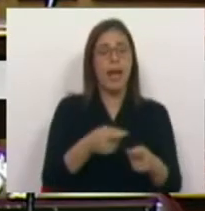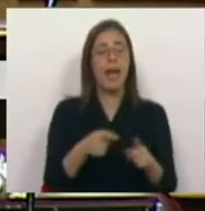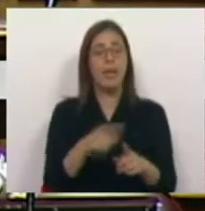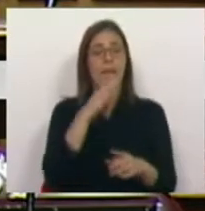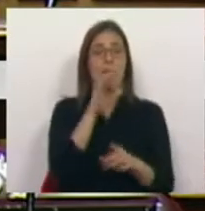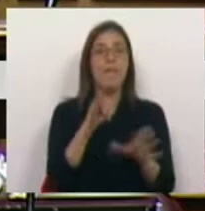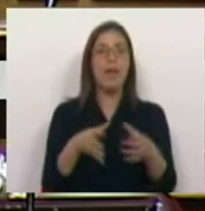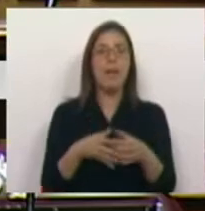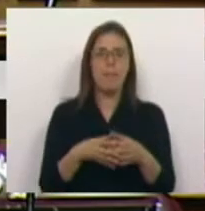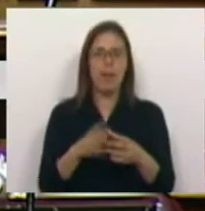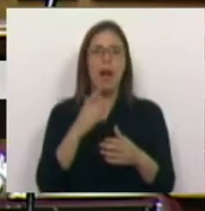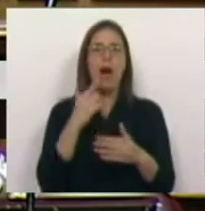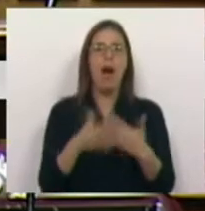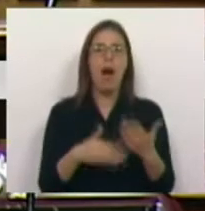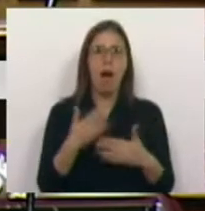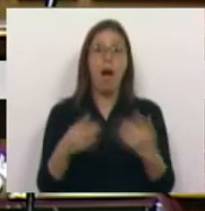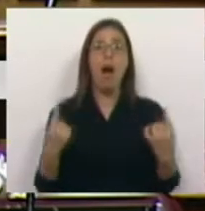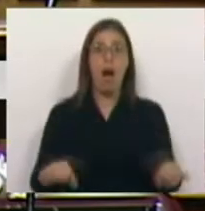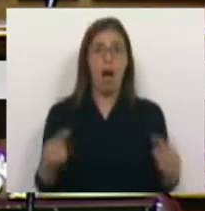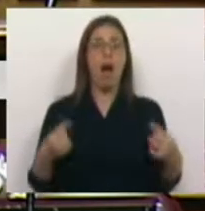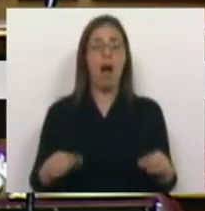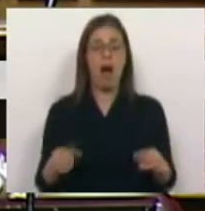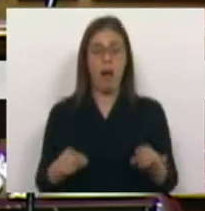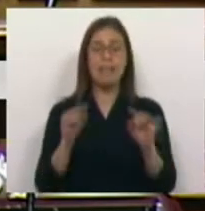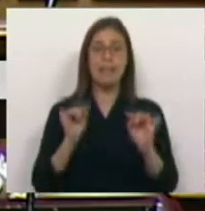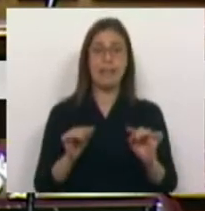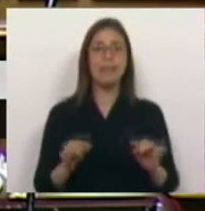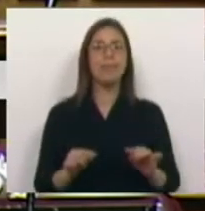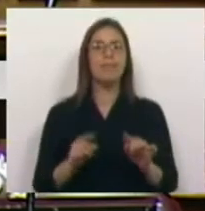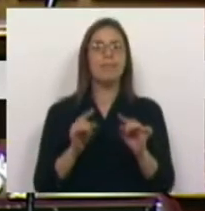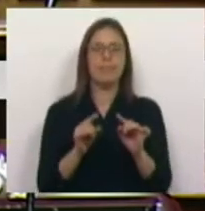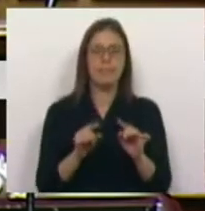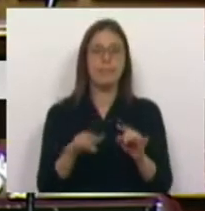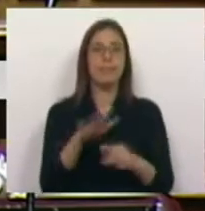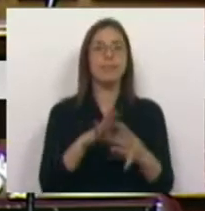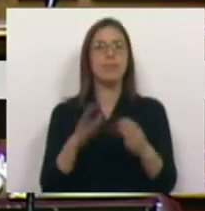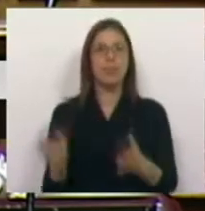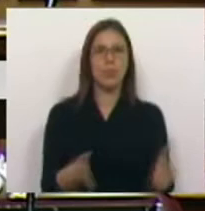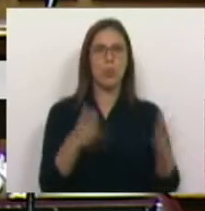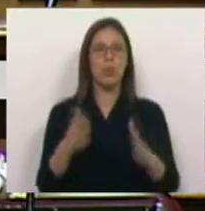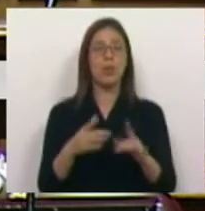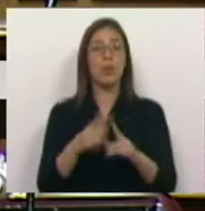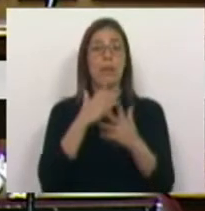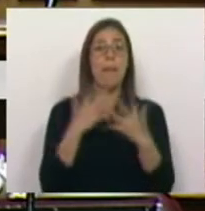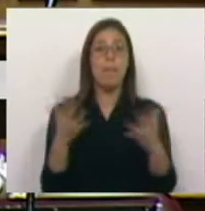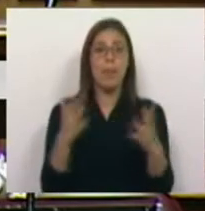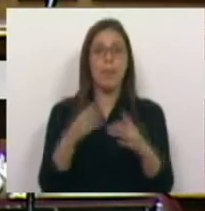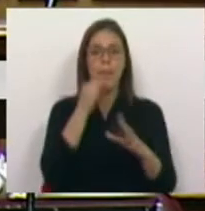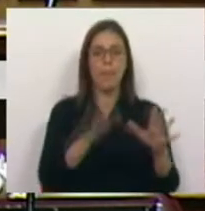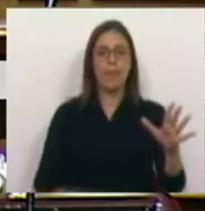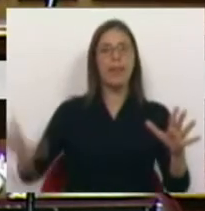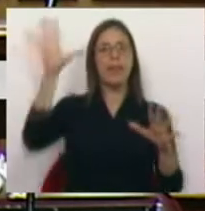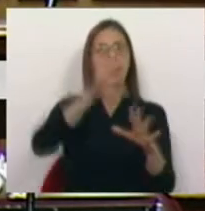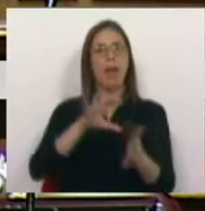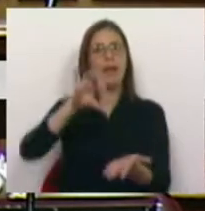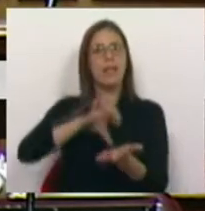agrícolas familiares continua a existir e é este tecido produtivo que ocupa a grande maioria do território